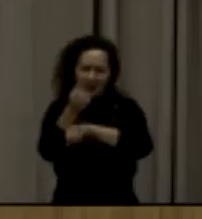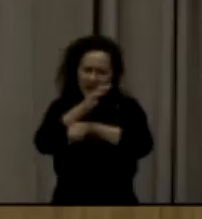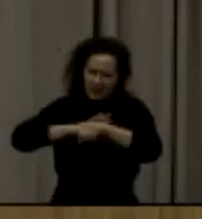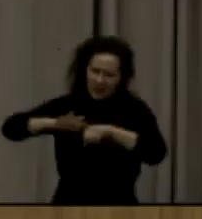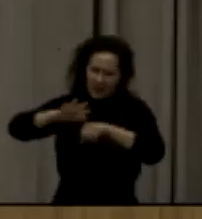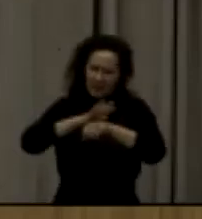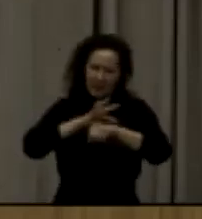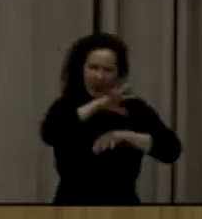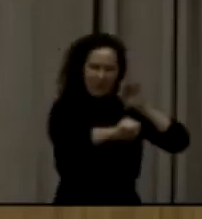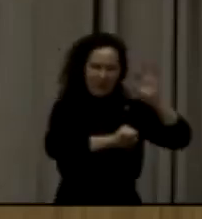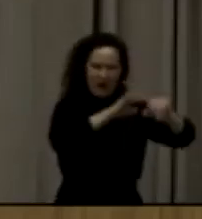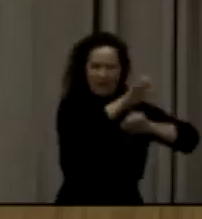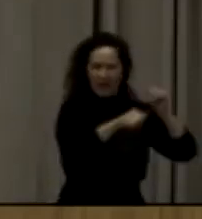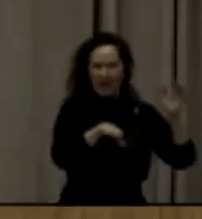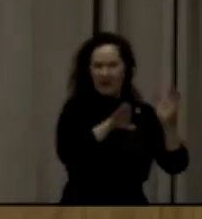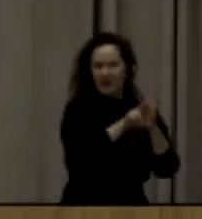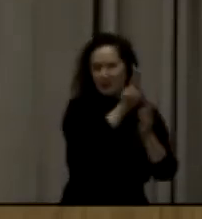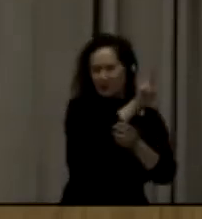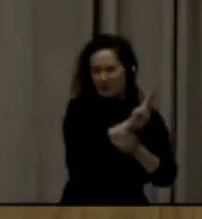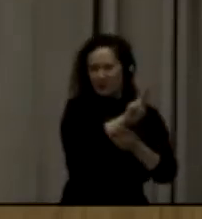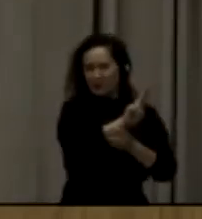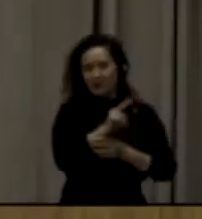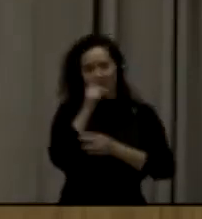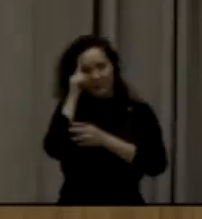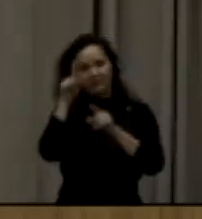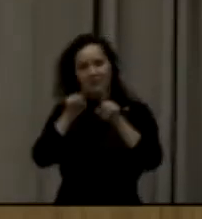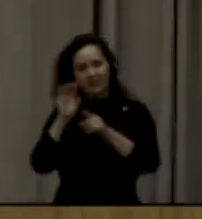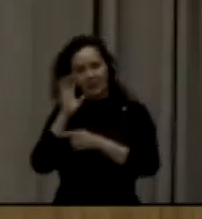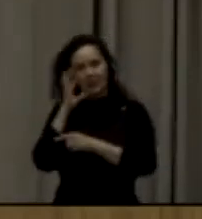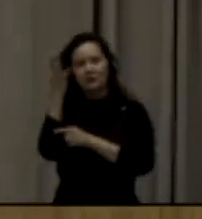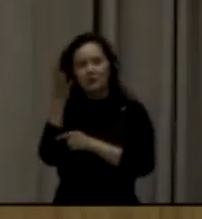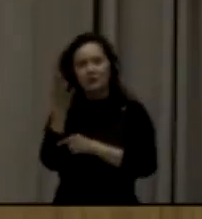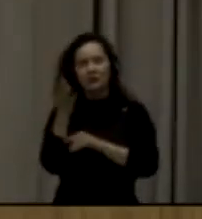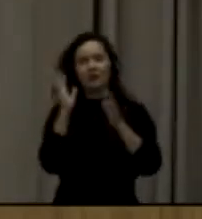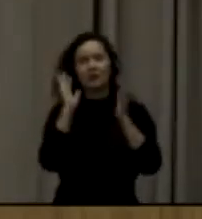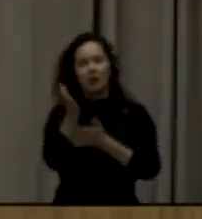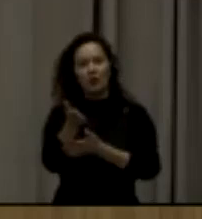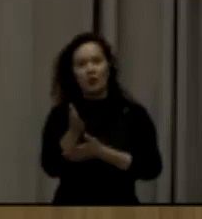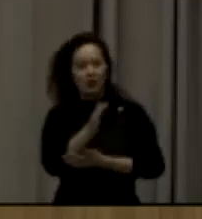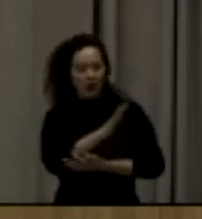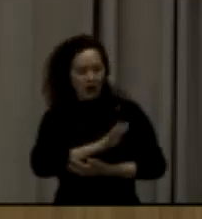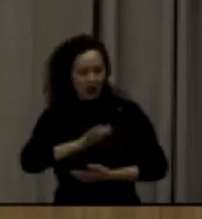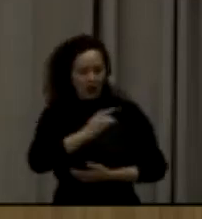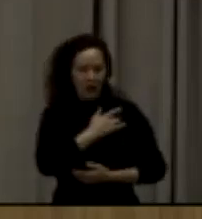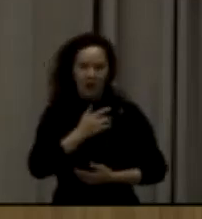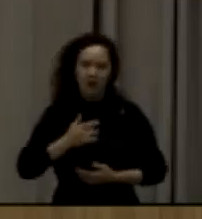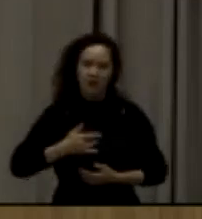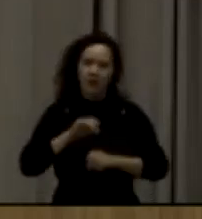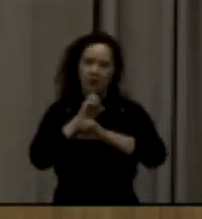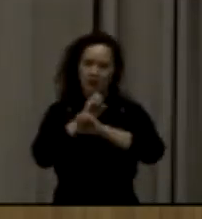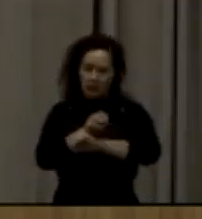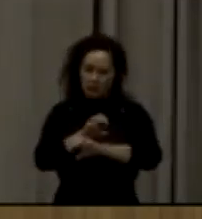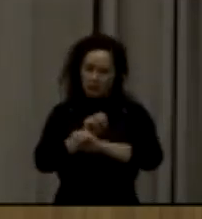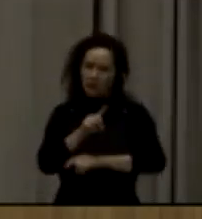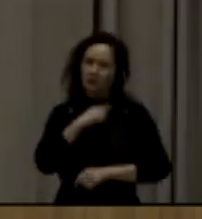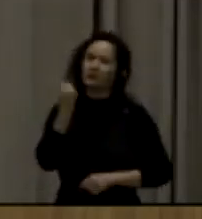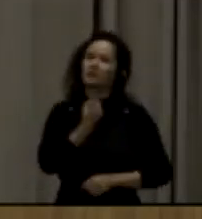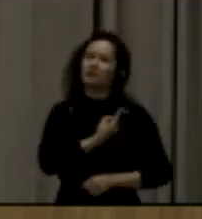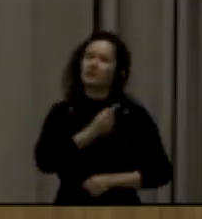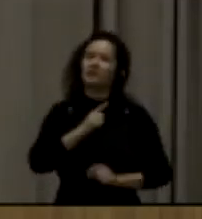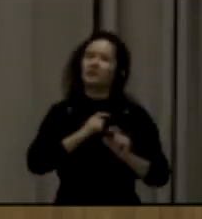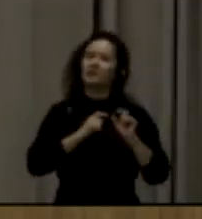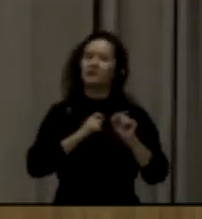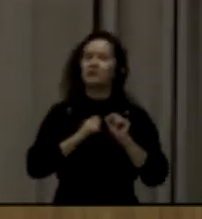Então, hoje, pensando também sobre as decisões que são tomadas sobre saúde, sobre educação, nós